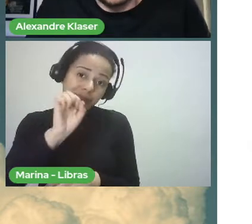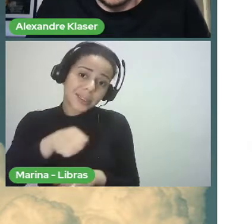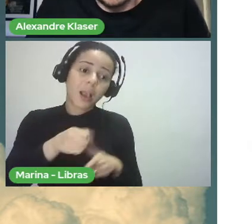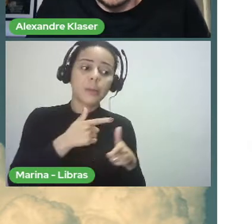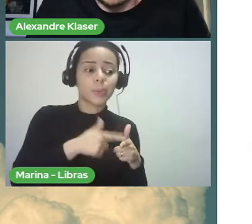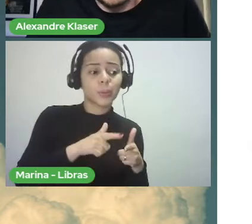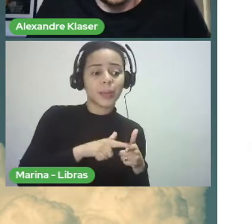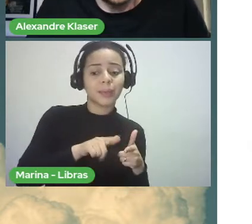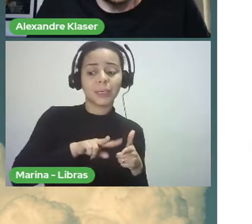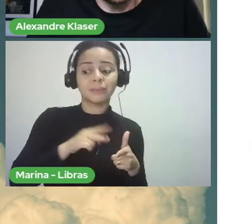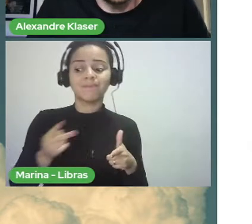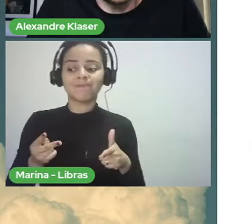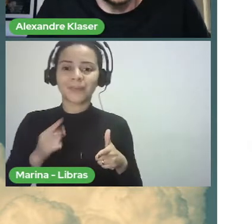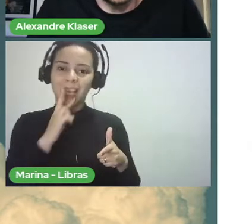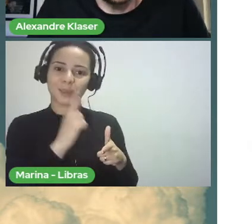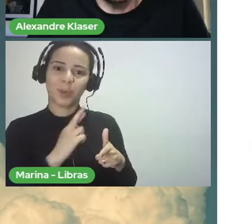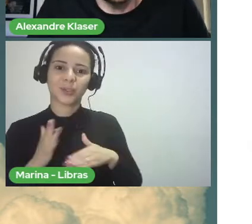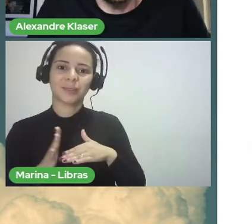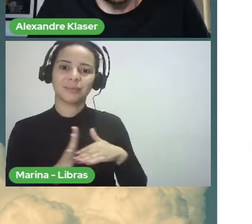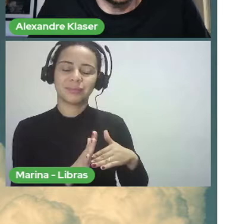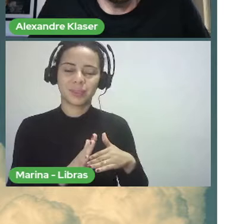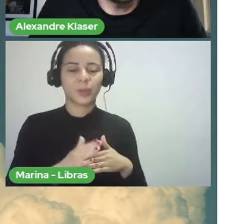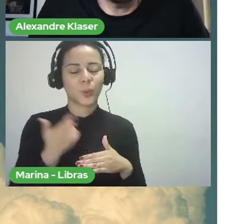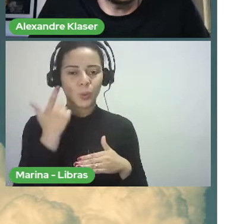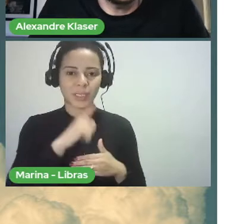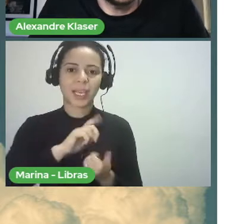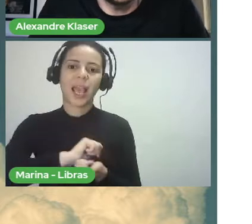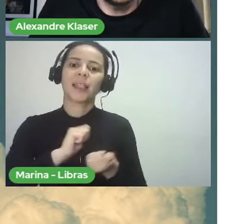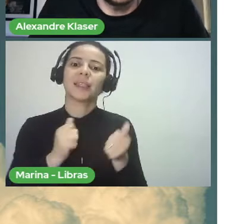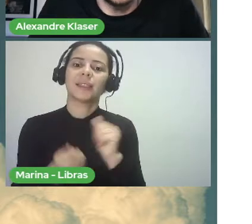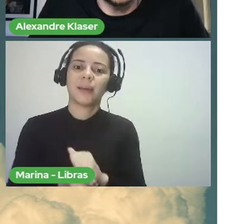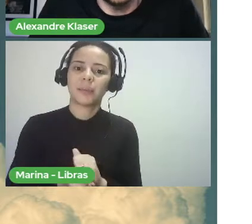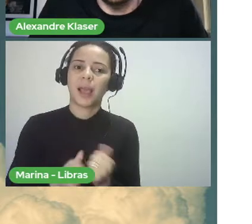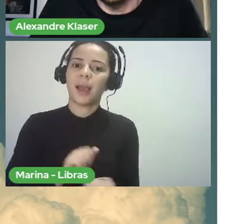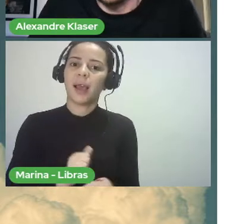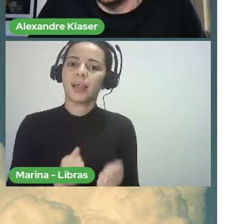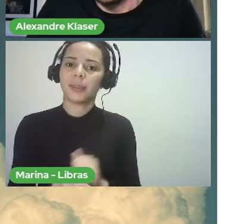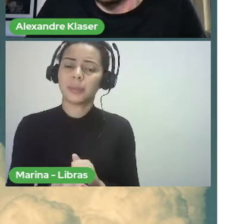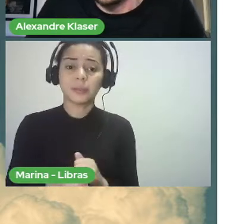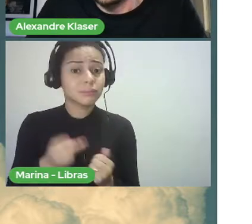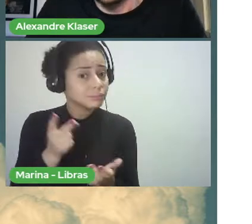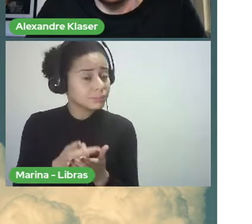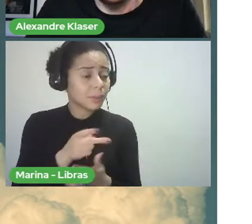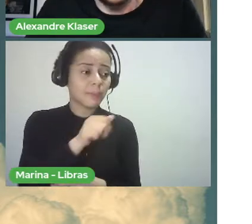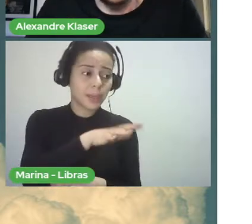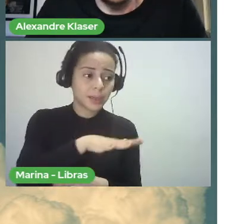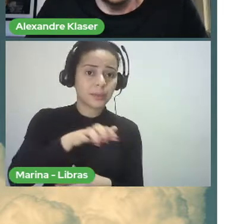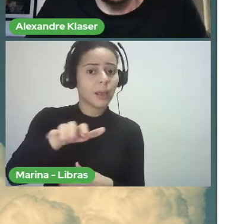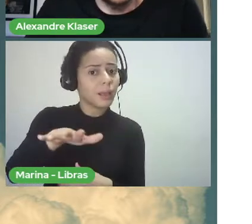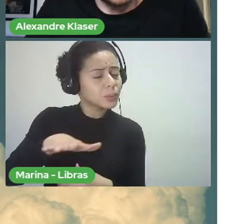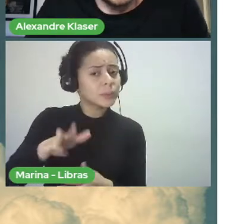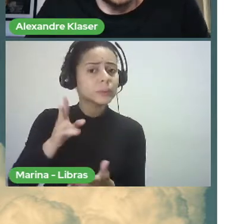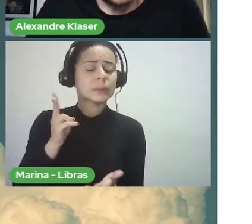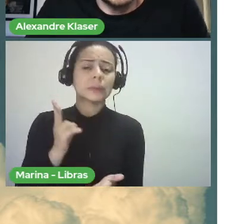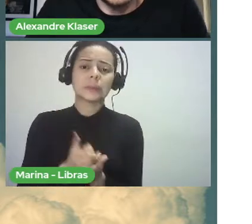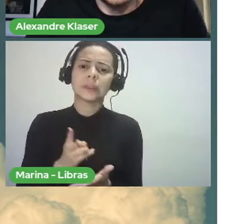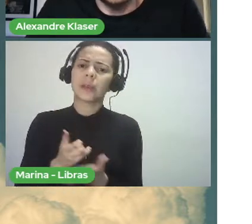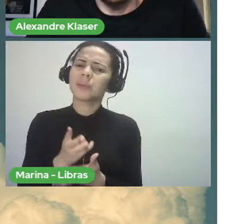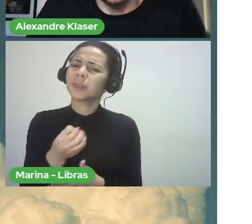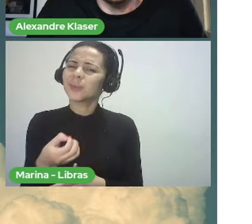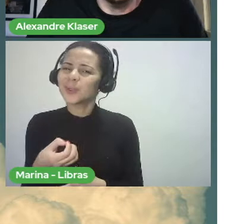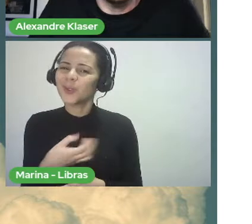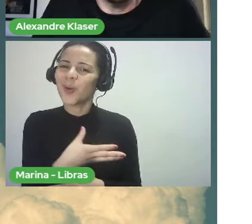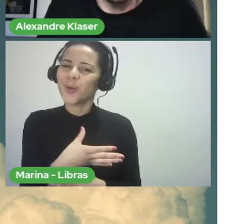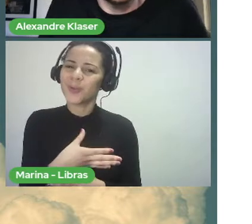é o que a gente chama muito de disrupções, né? Assim, então, assim, o mercado sempre vem com novas surpresas, vem com algumas oportunidades ou ameaças.